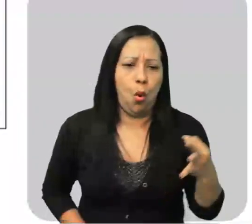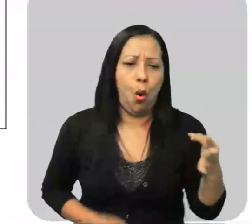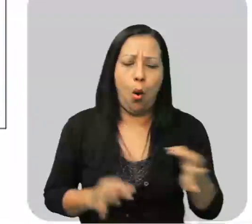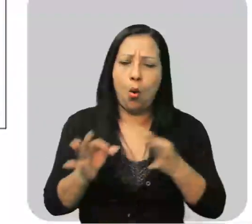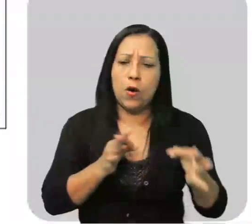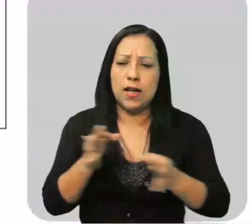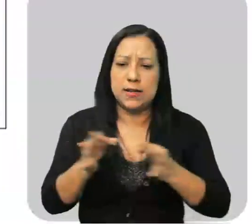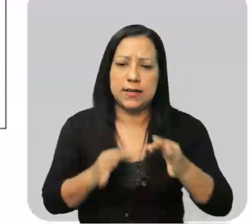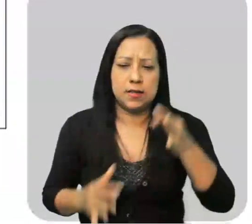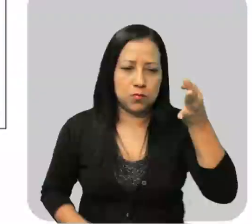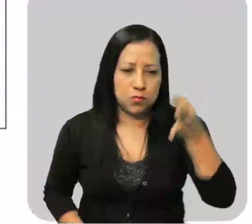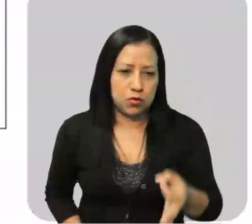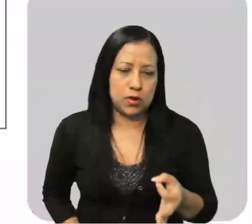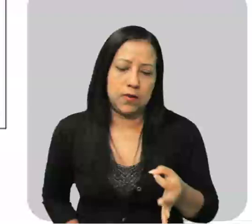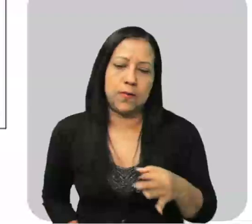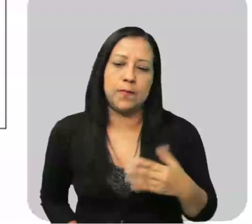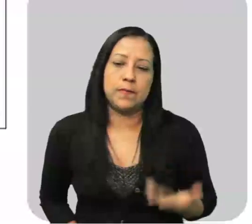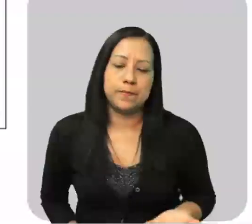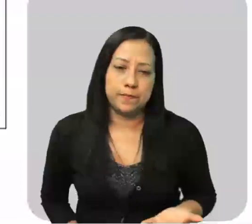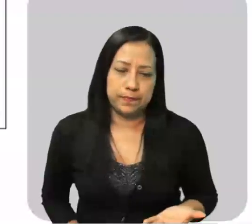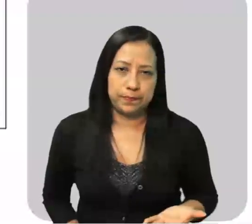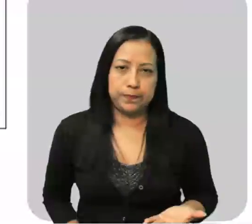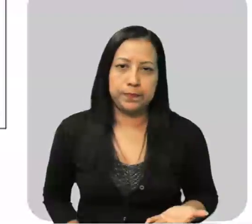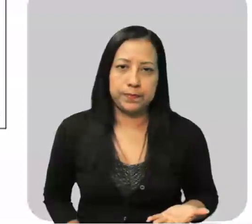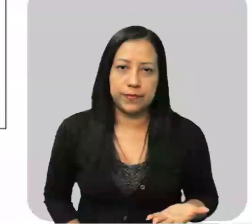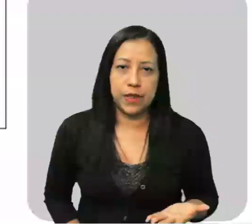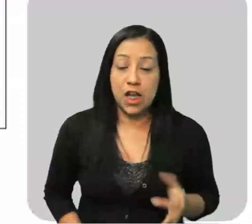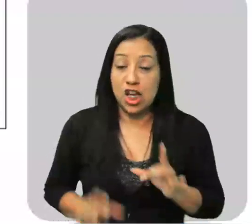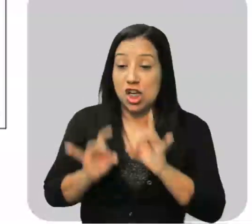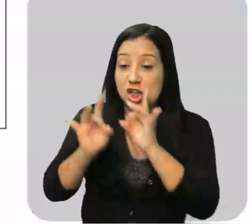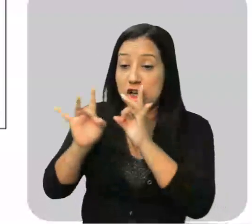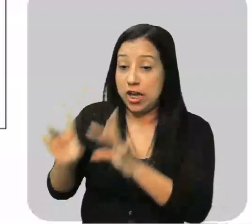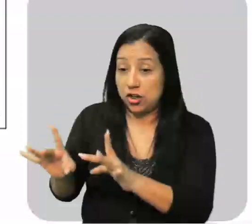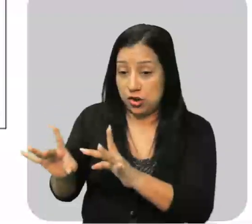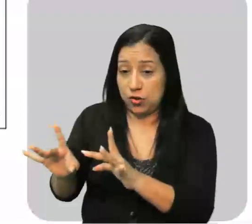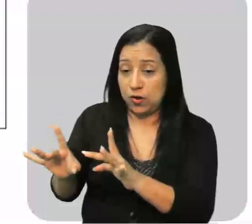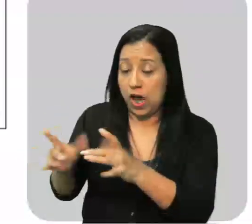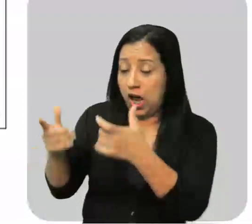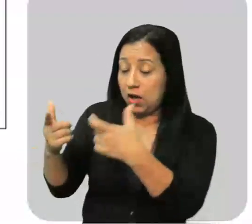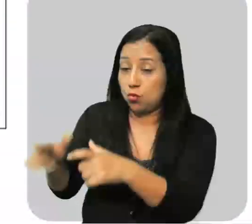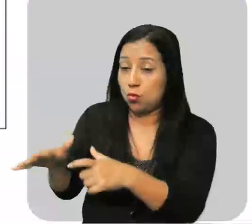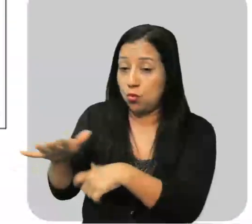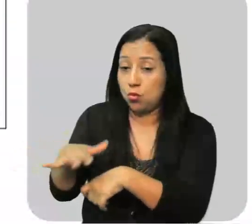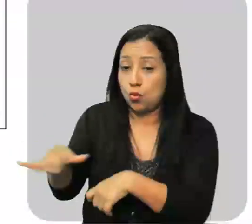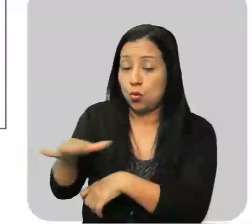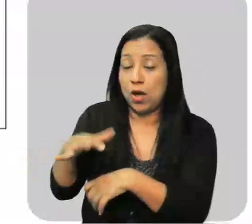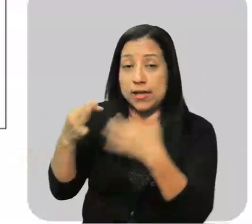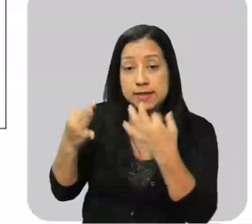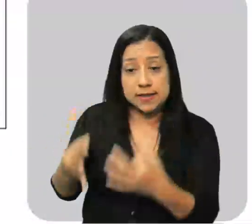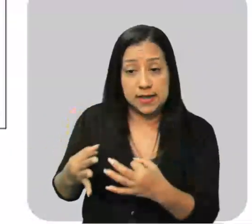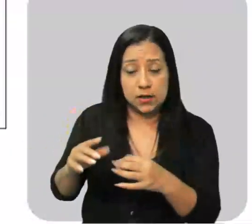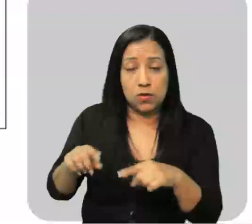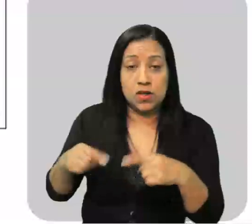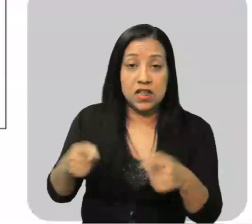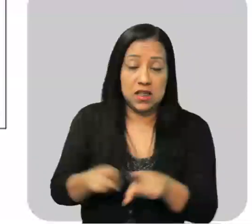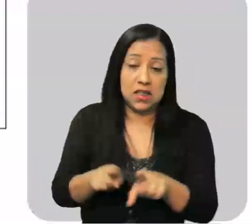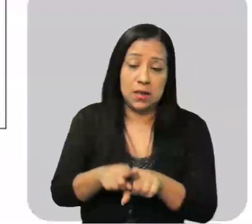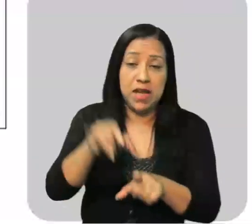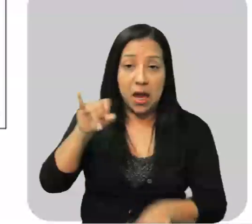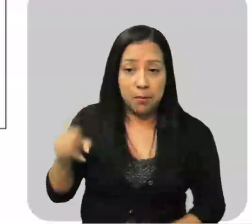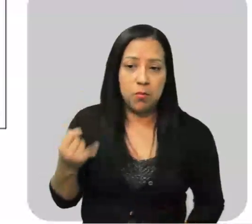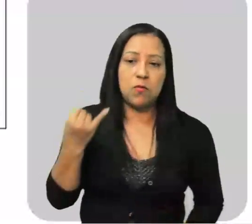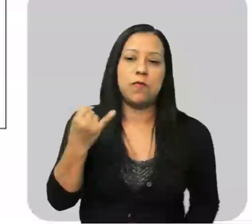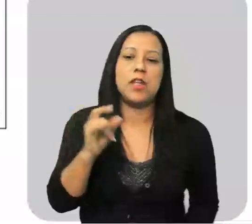de promover essa coleta seletiva de lixo, ou seja, dar a destinação certa